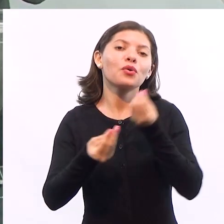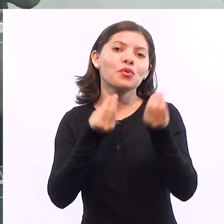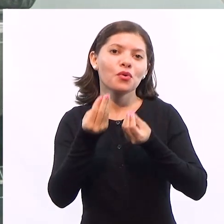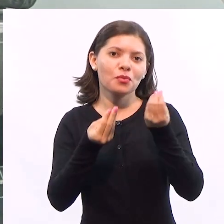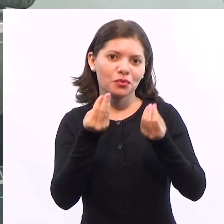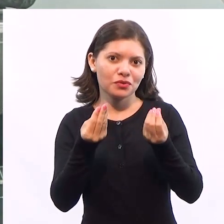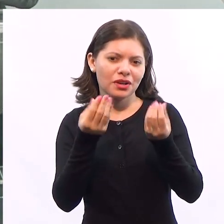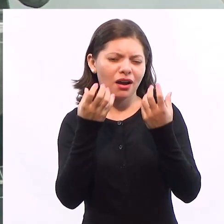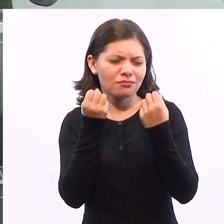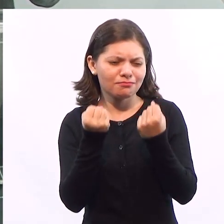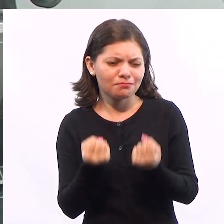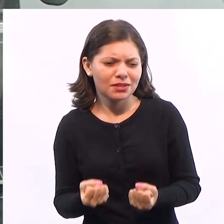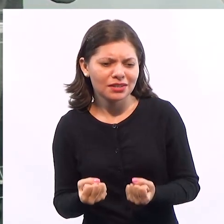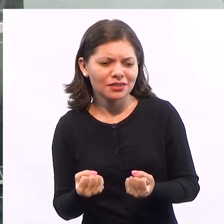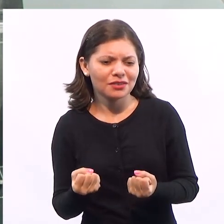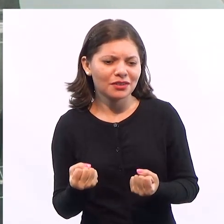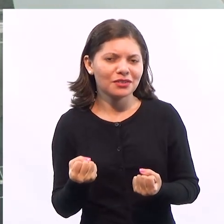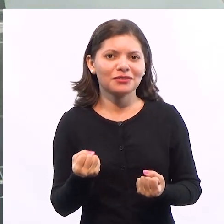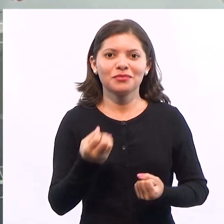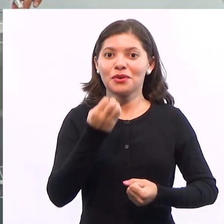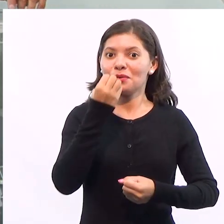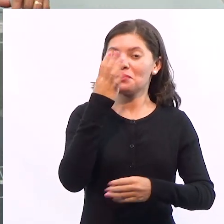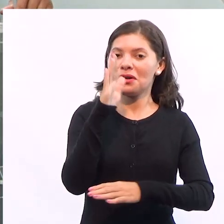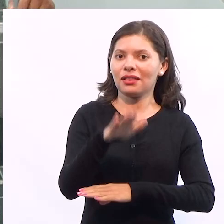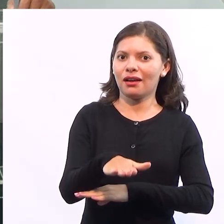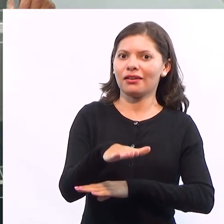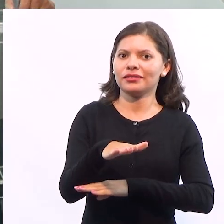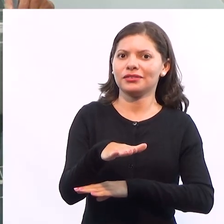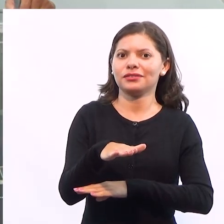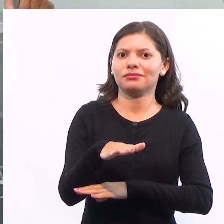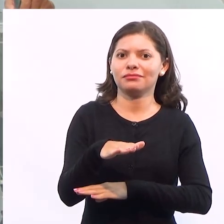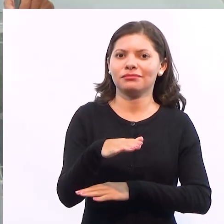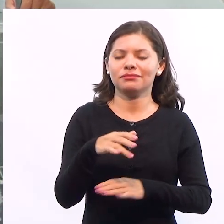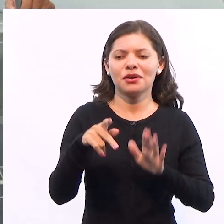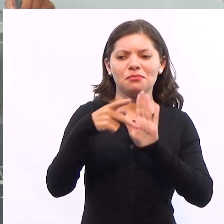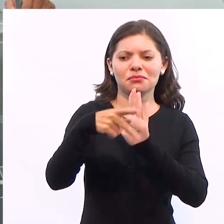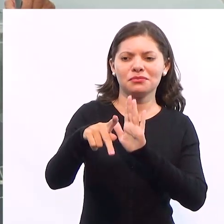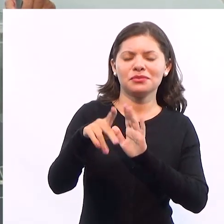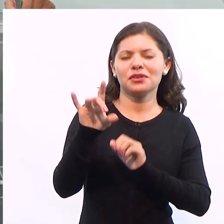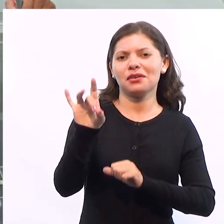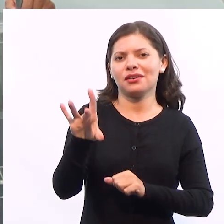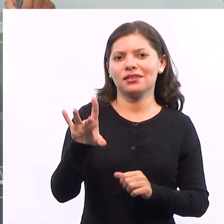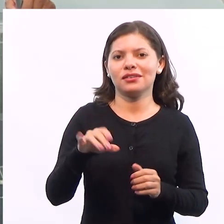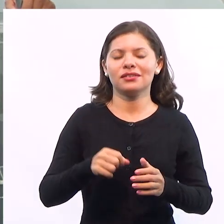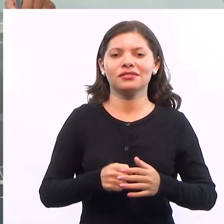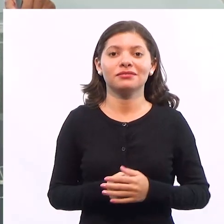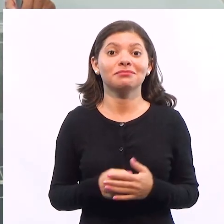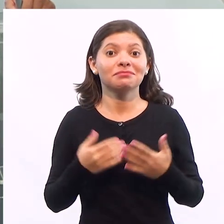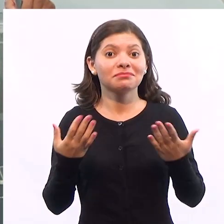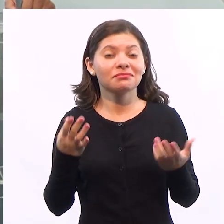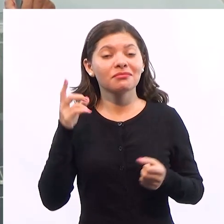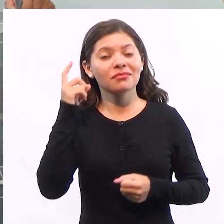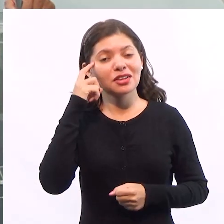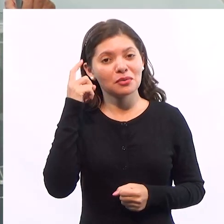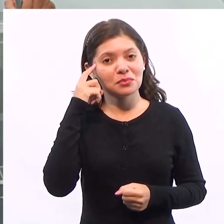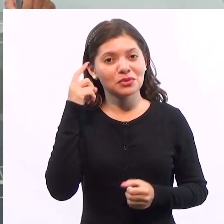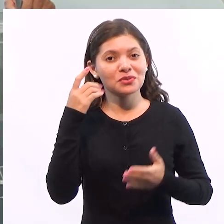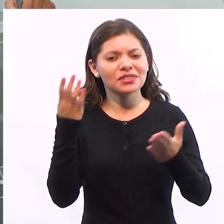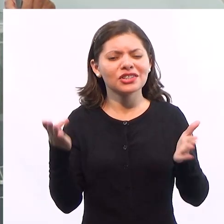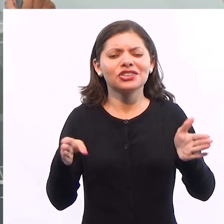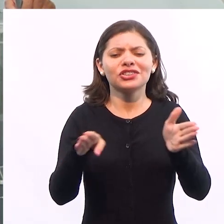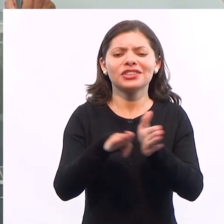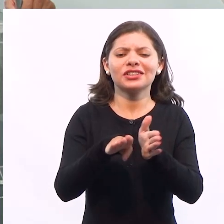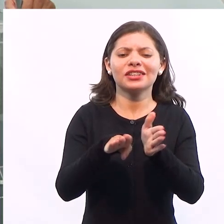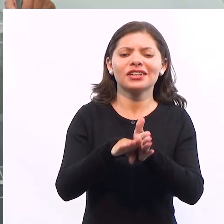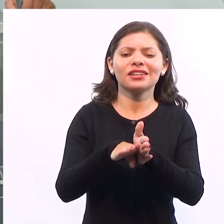que você se sente lá? Ou é aquele ambiente pesado que você fala, opa, boa tarde, só se for para você. Já pensou? Né? Você está lá